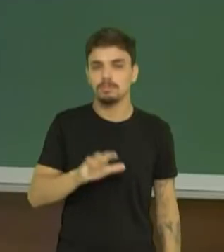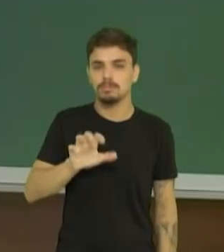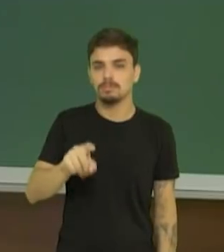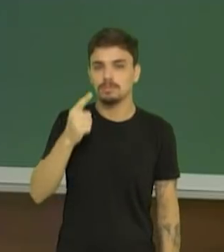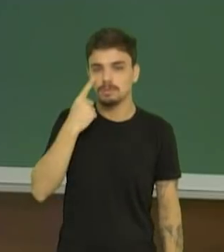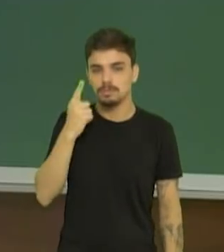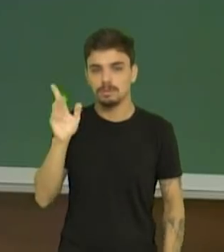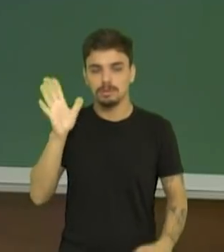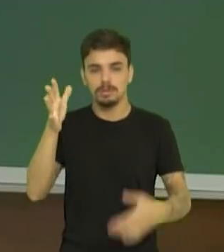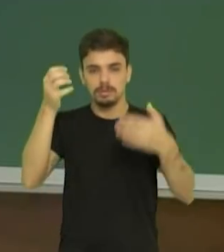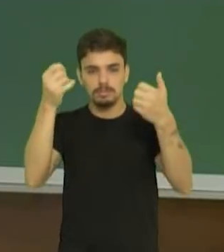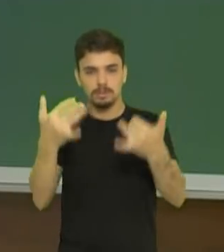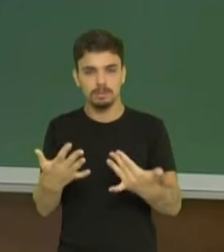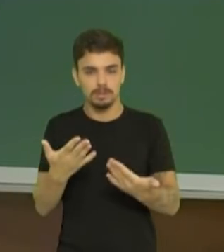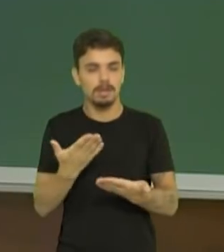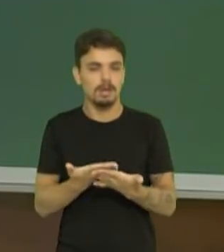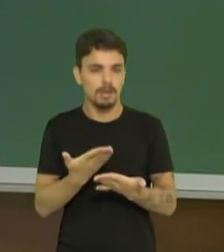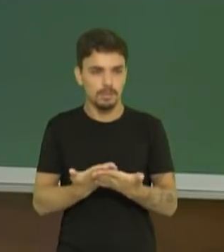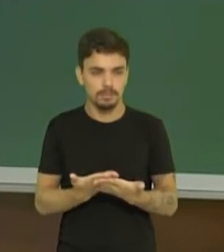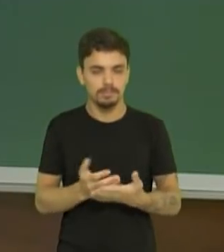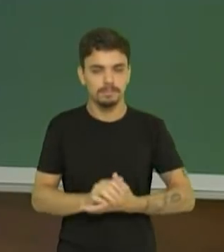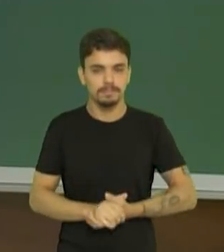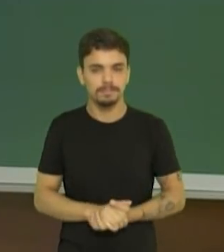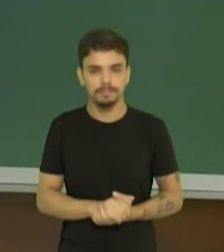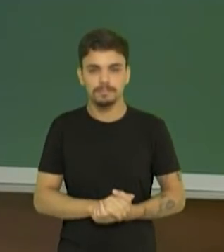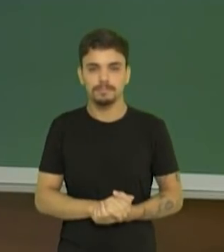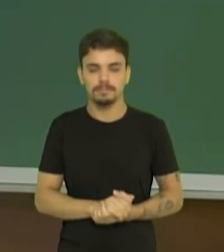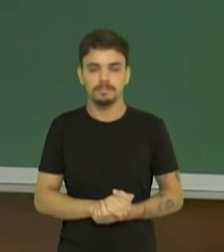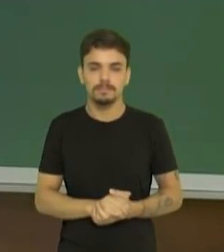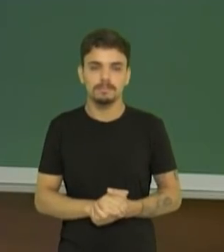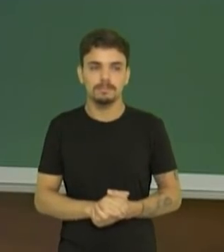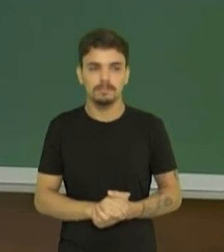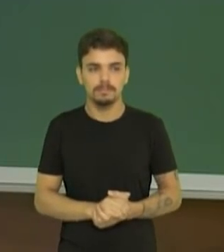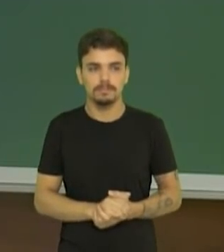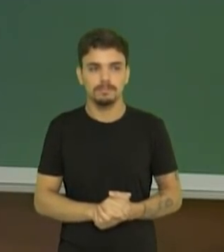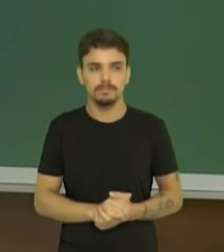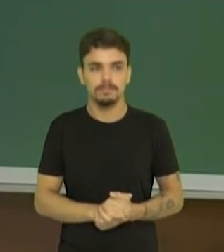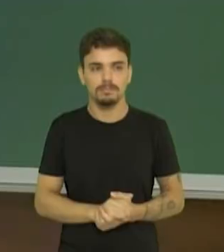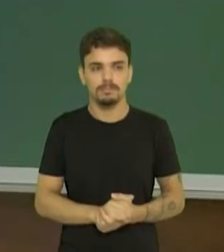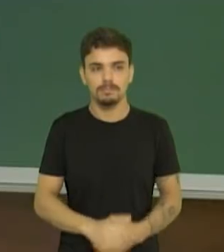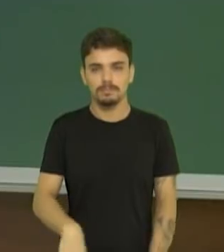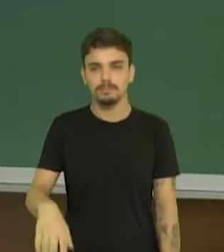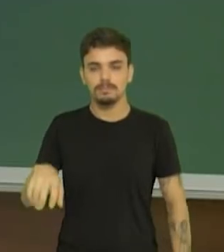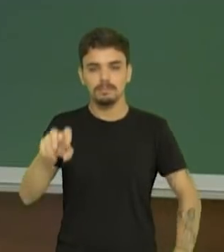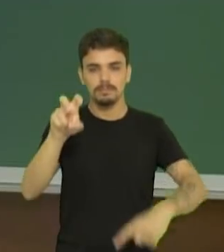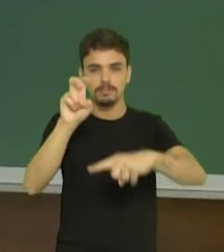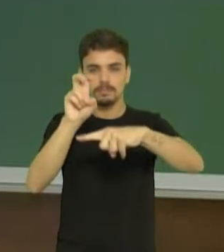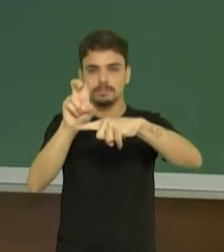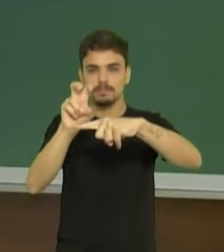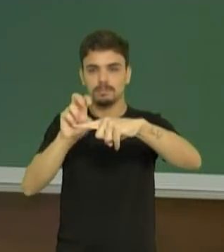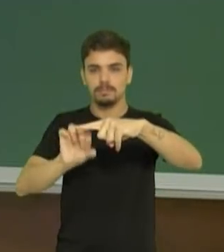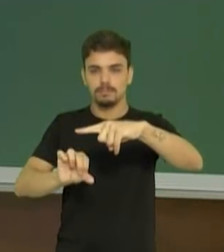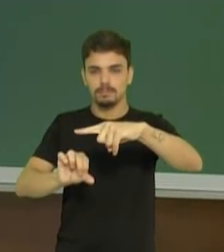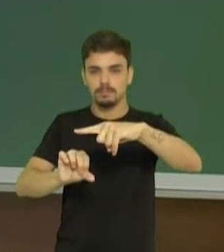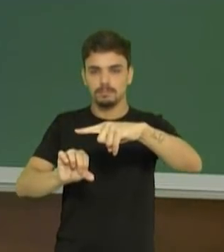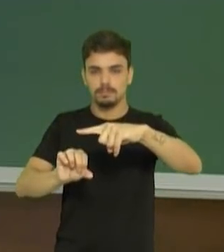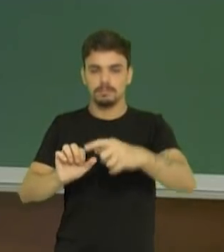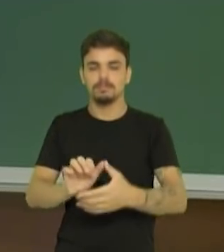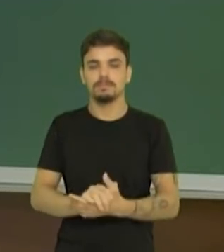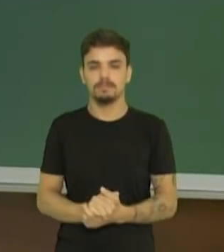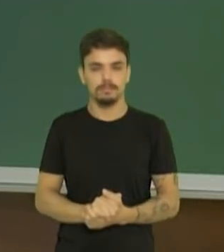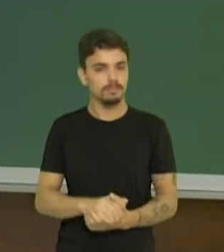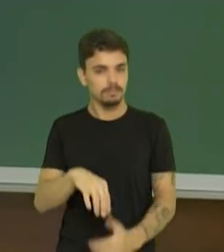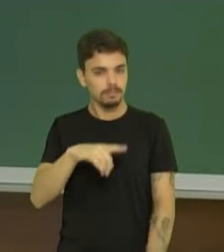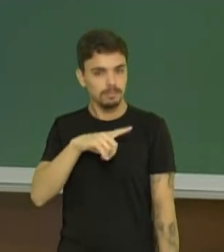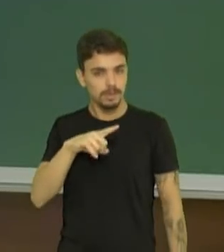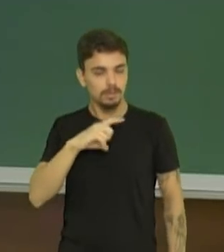dele durante a aula, tá bom? Da mesma maneira, então, 5 sobre 9, ou 5 nonos,